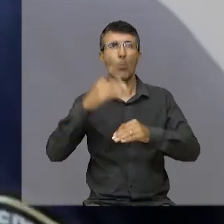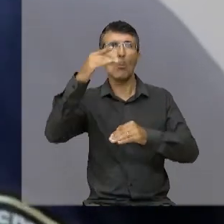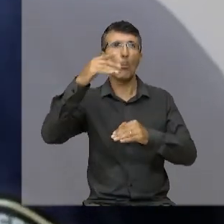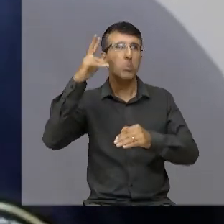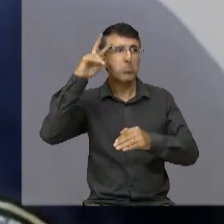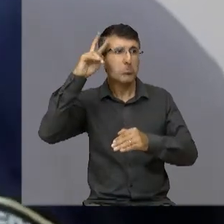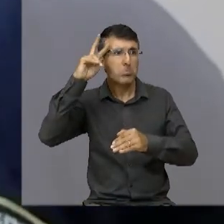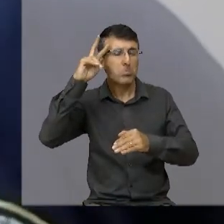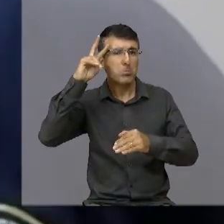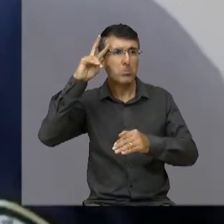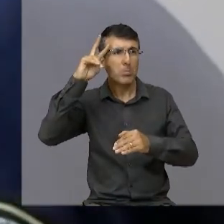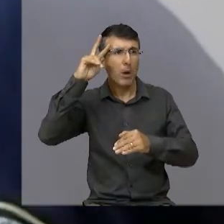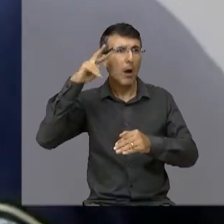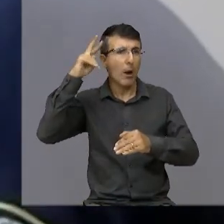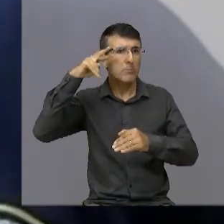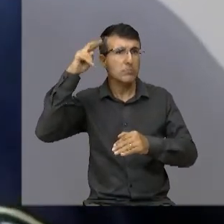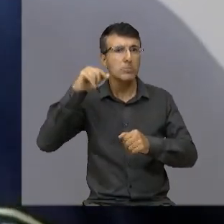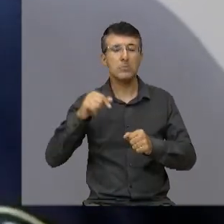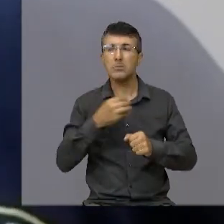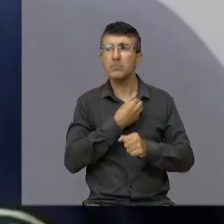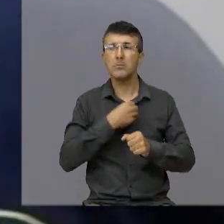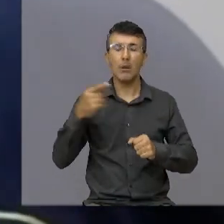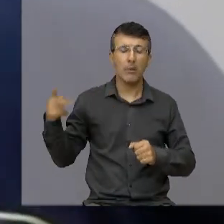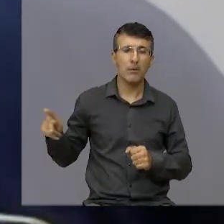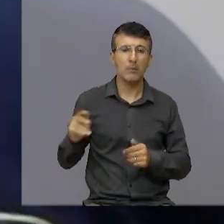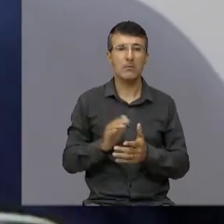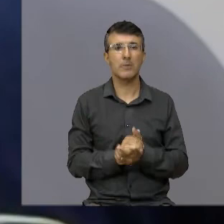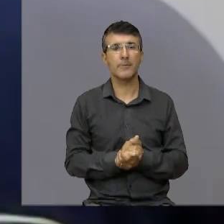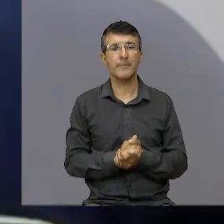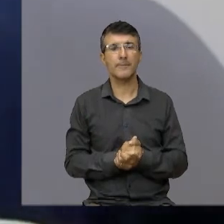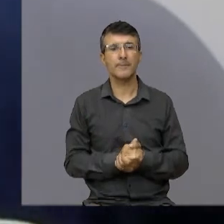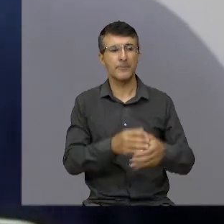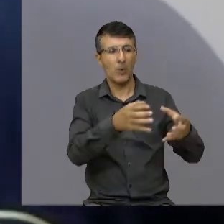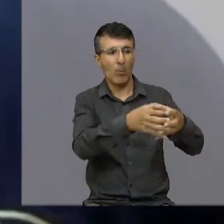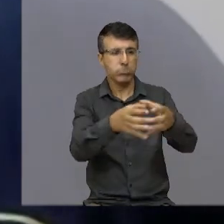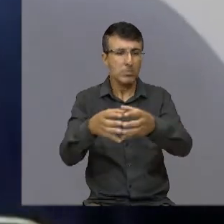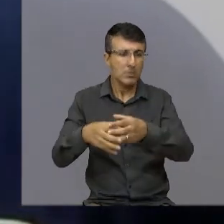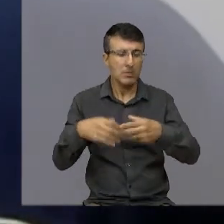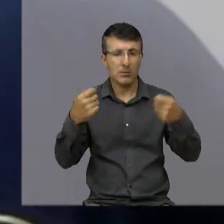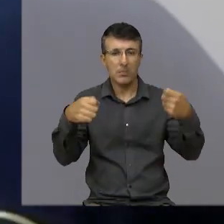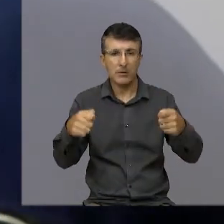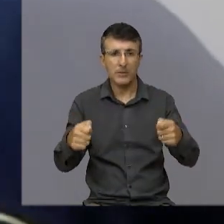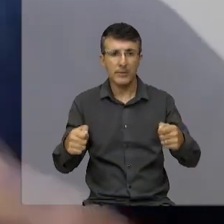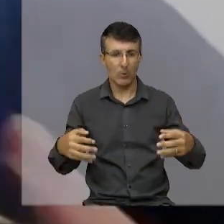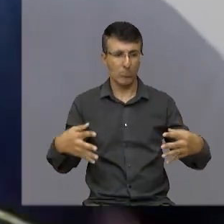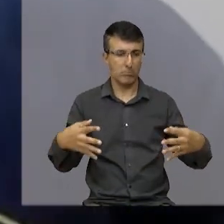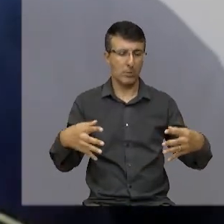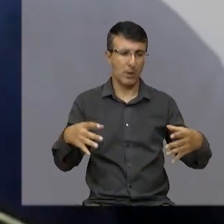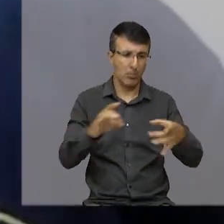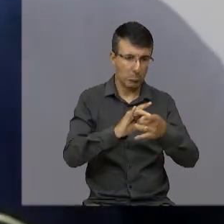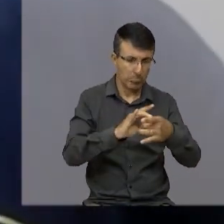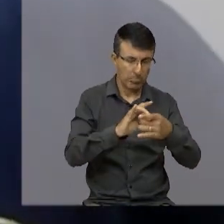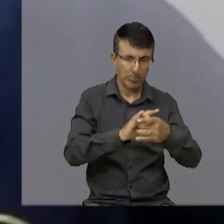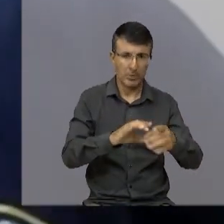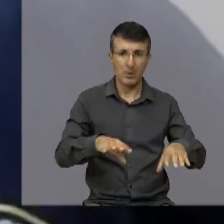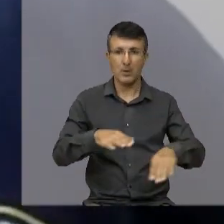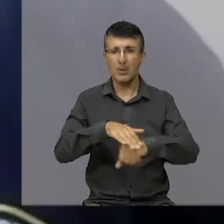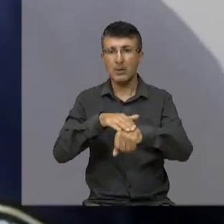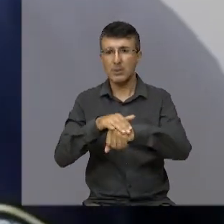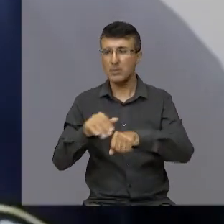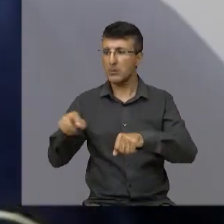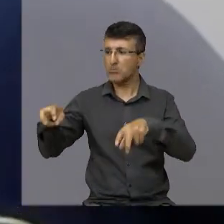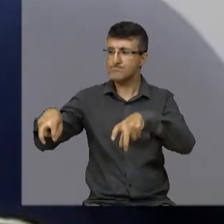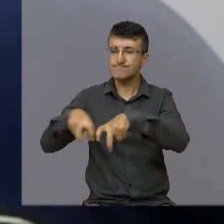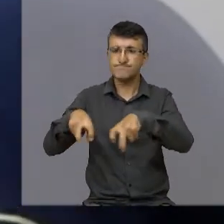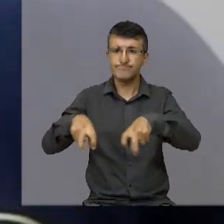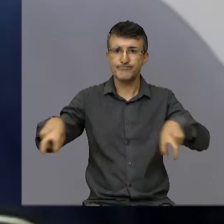né? Então, acho que a rede tem que falar sim, nós temos que falar tanto com a bancada feminina, como também com